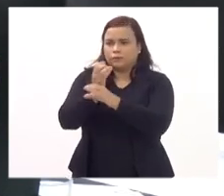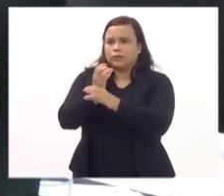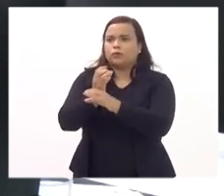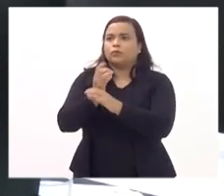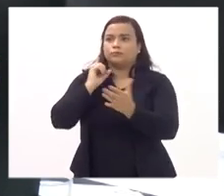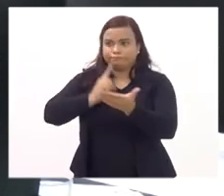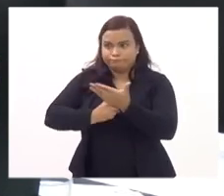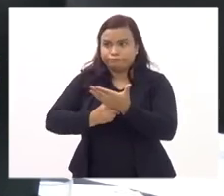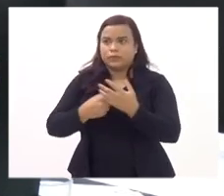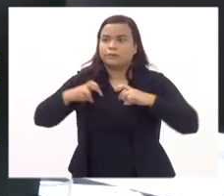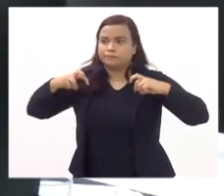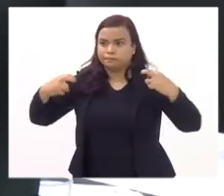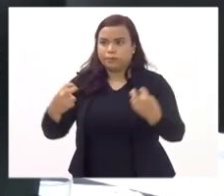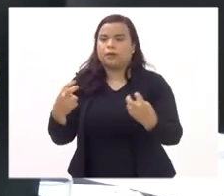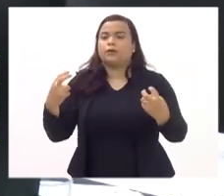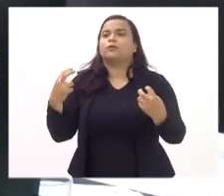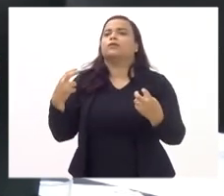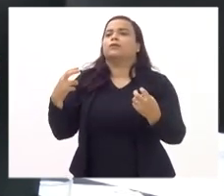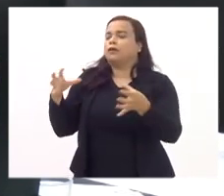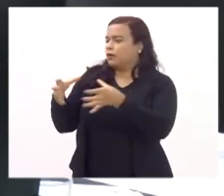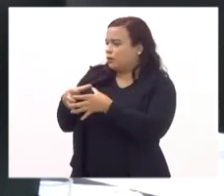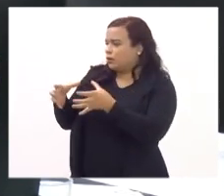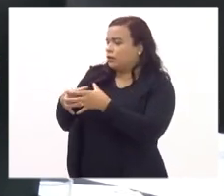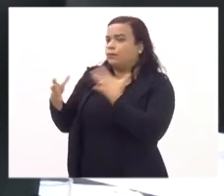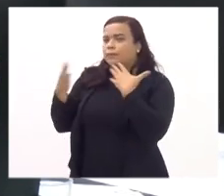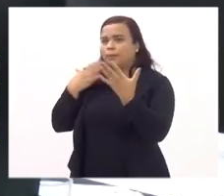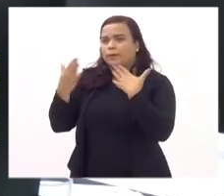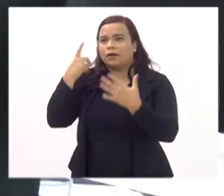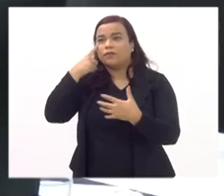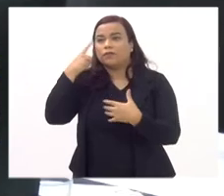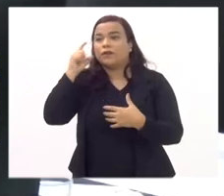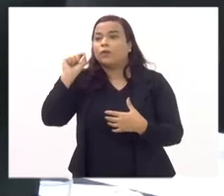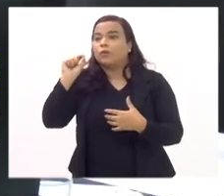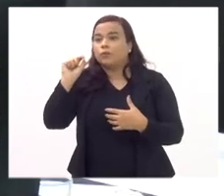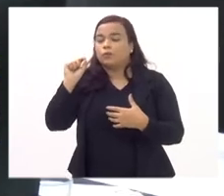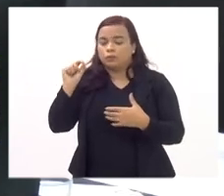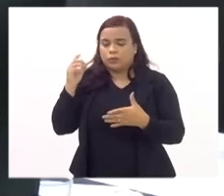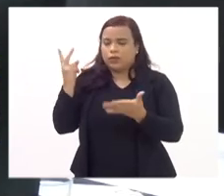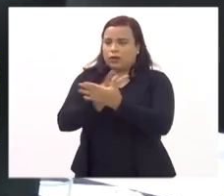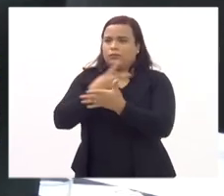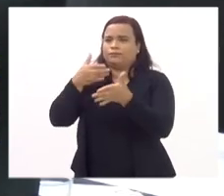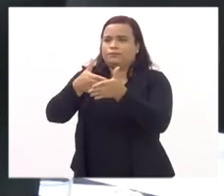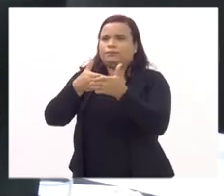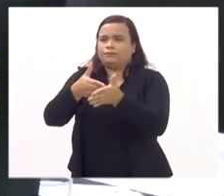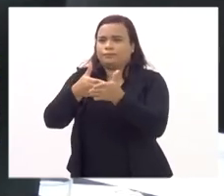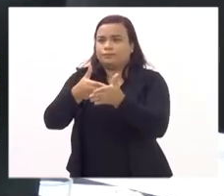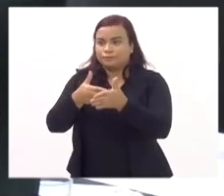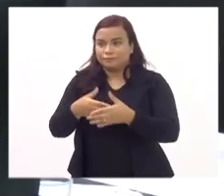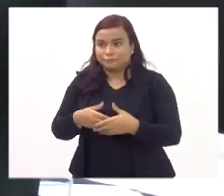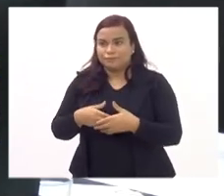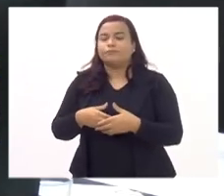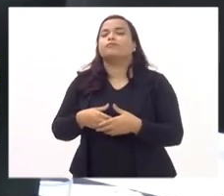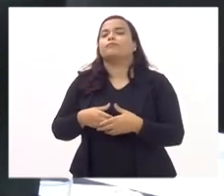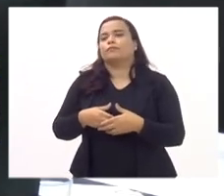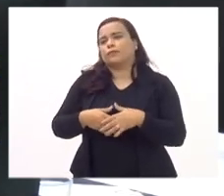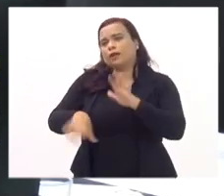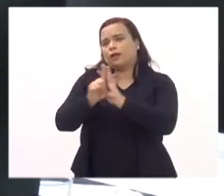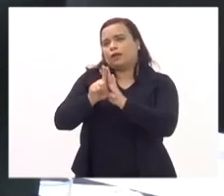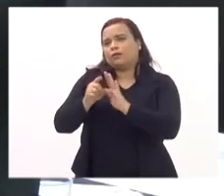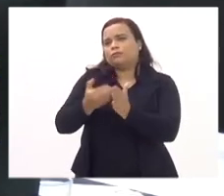a sentar com a equipe da Casa Civil para ver o que está travando a efetivação da lei que já está em